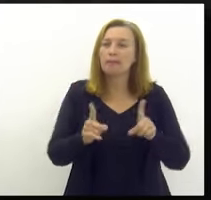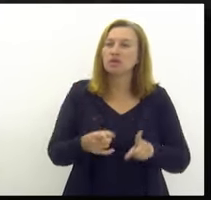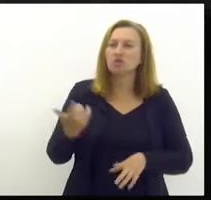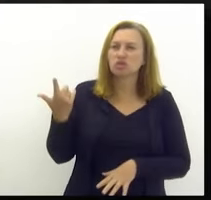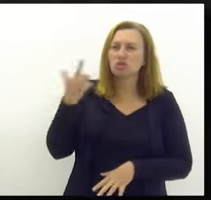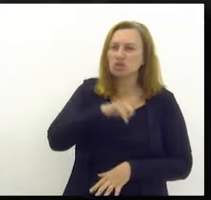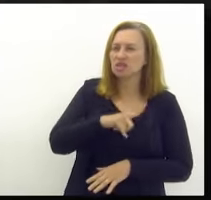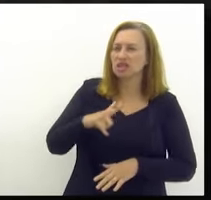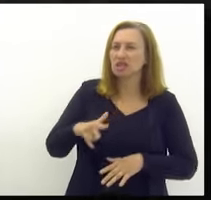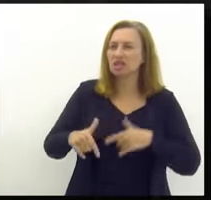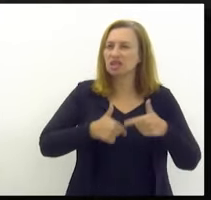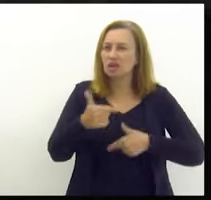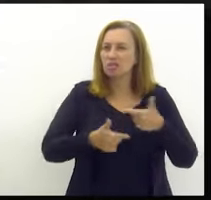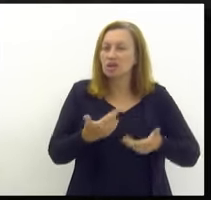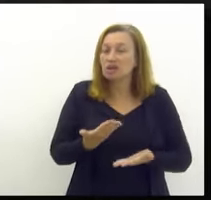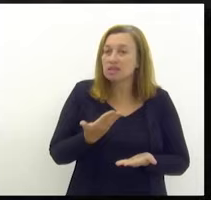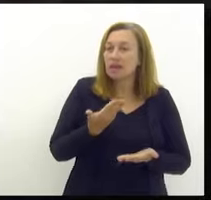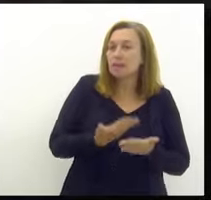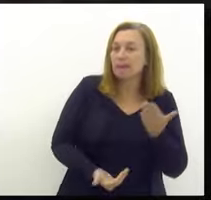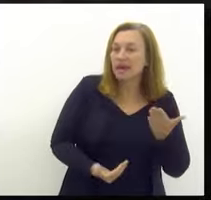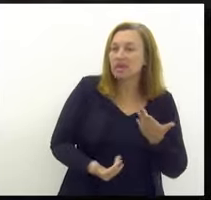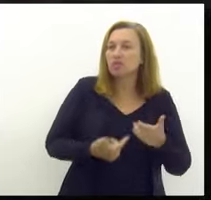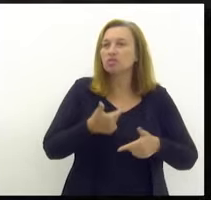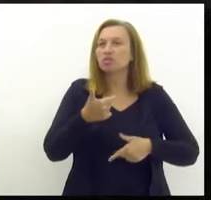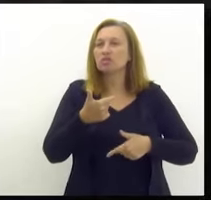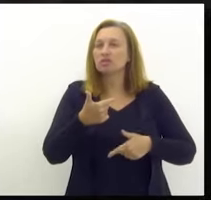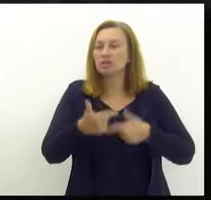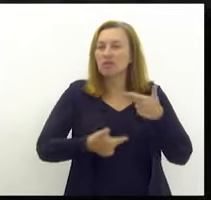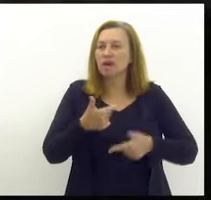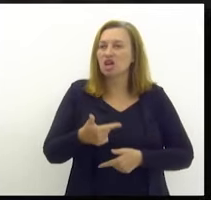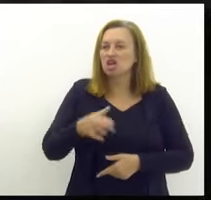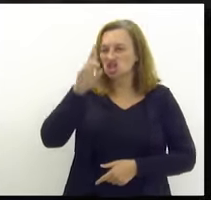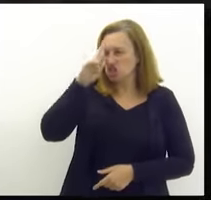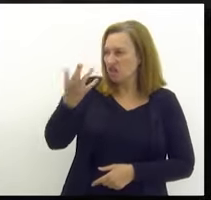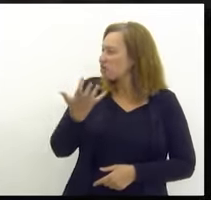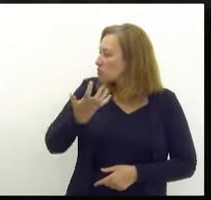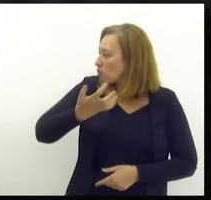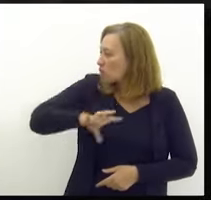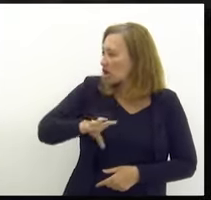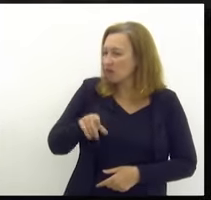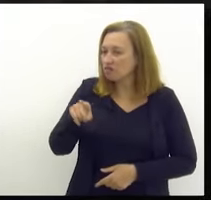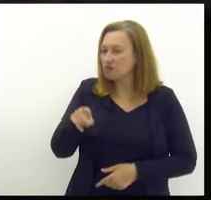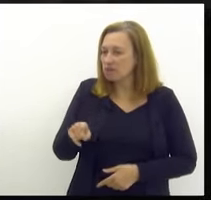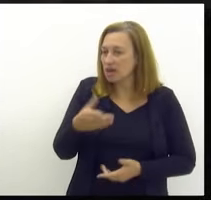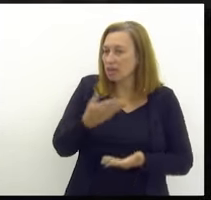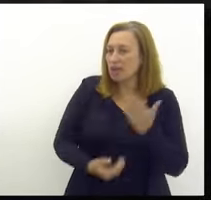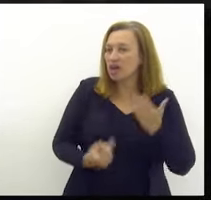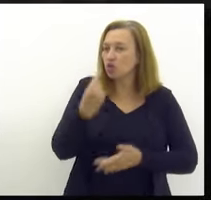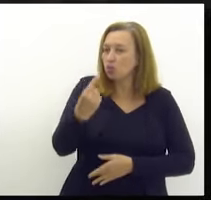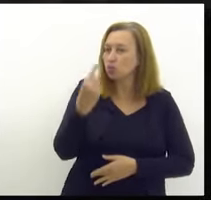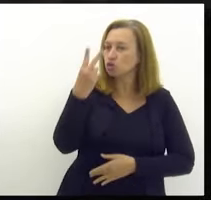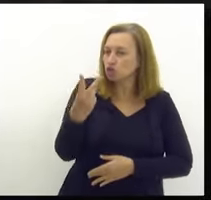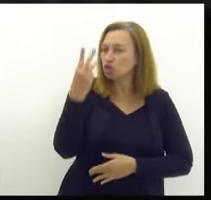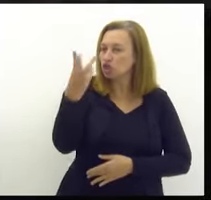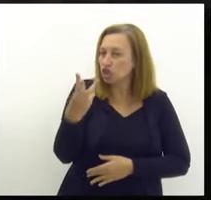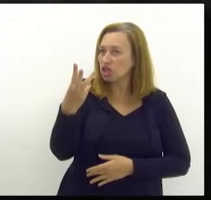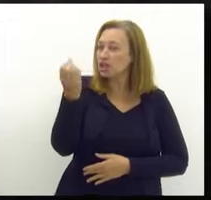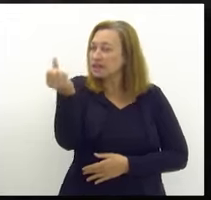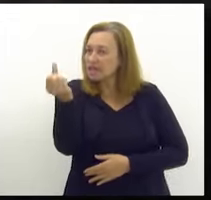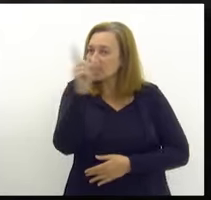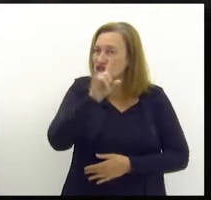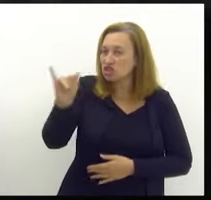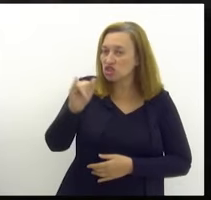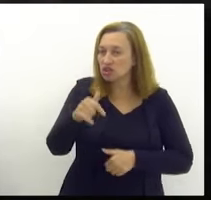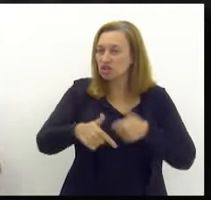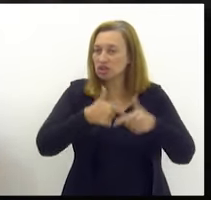emprego você perde o seu emprego porque patrão nenhum tolera que você perca um dois se dias de